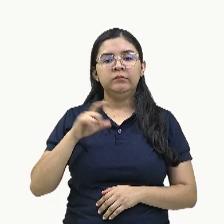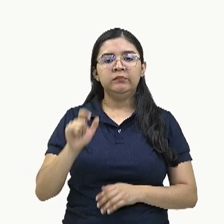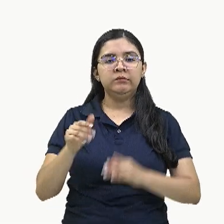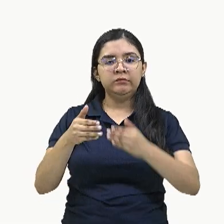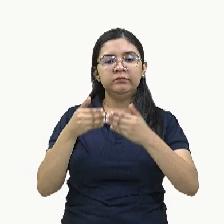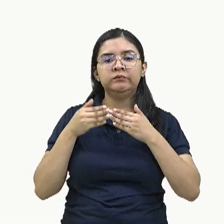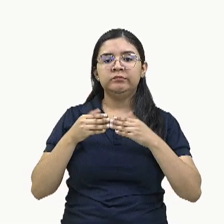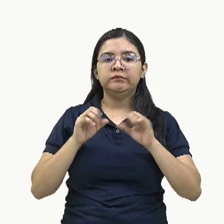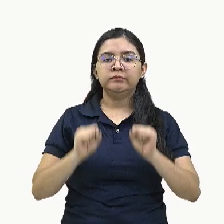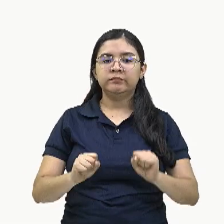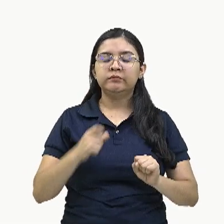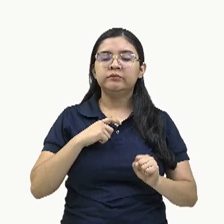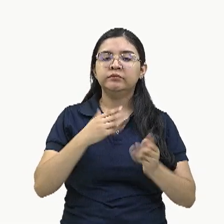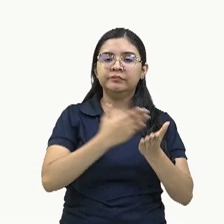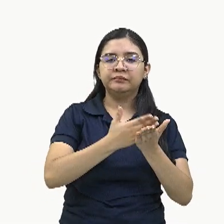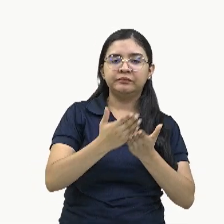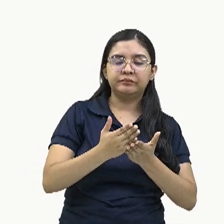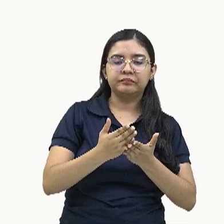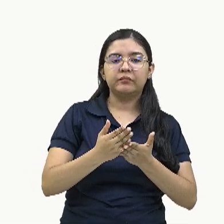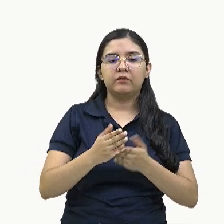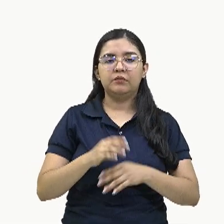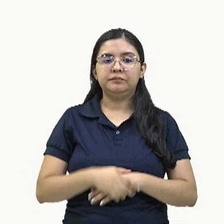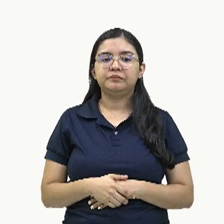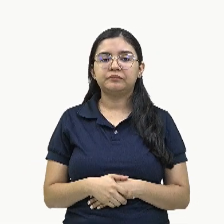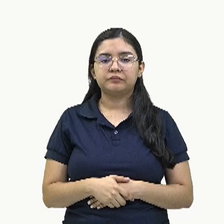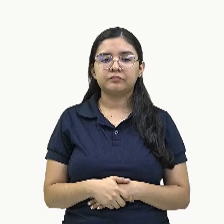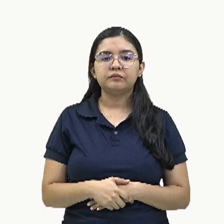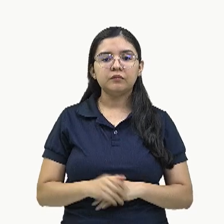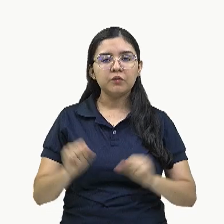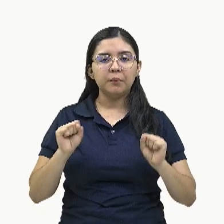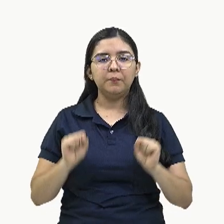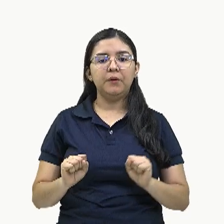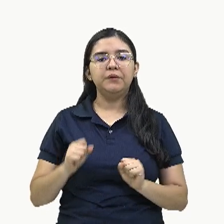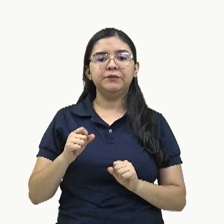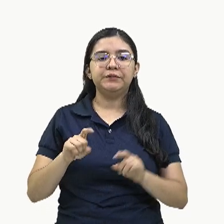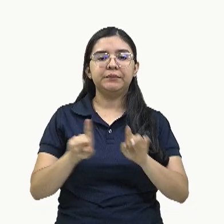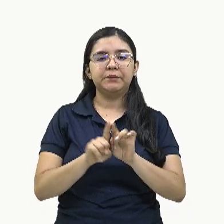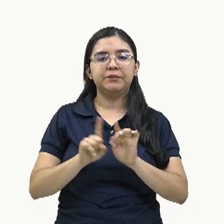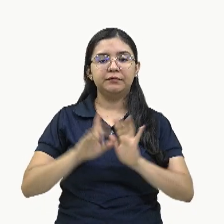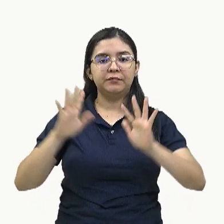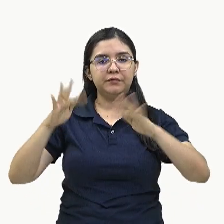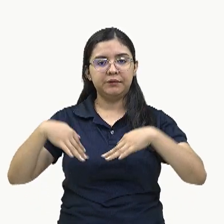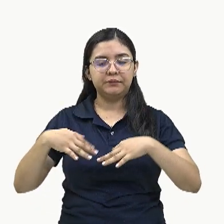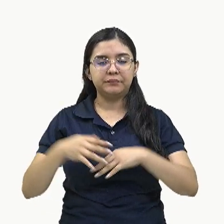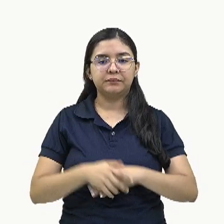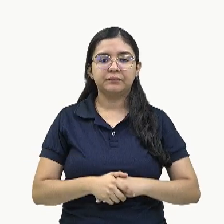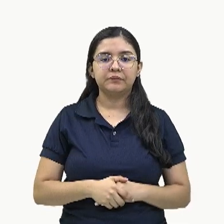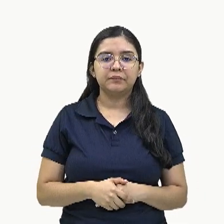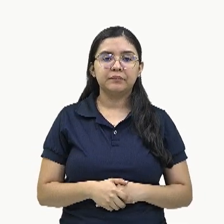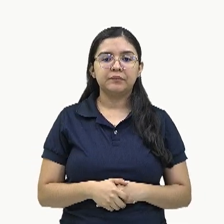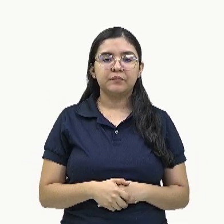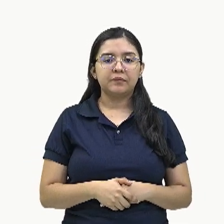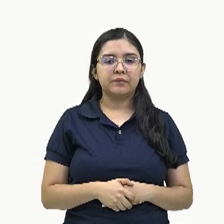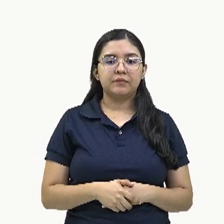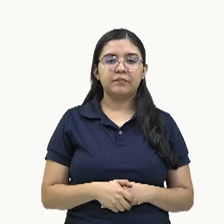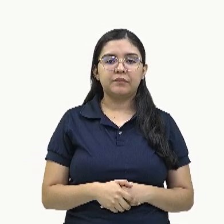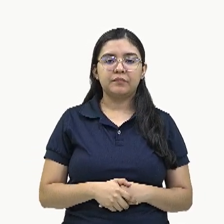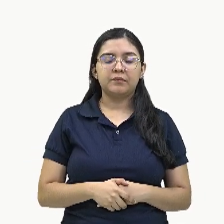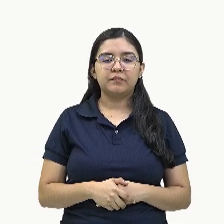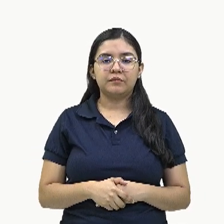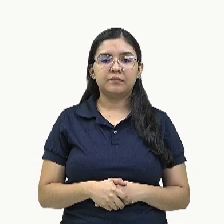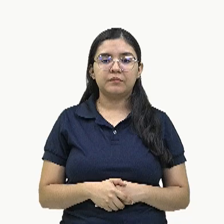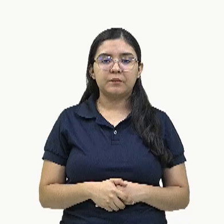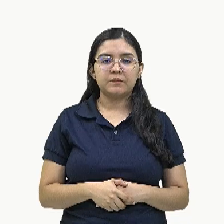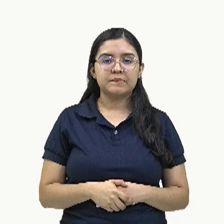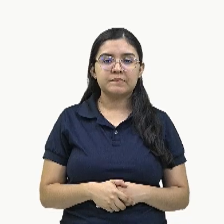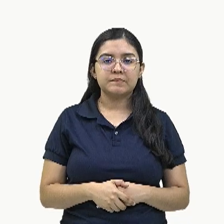pode vir no começo, depois do can you please come here, tá? Então, o please ele vai em quase qualquer